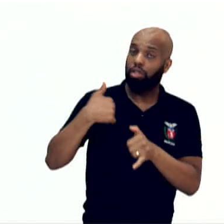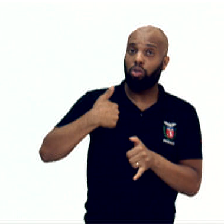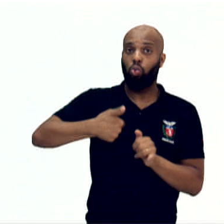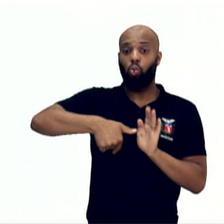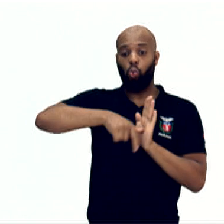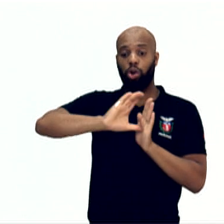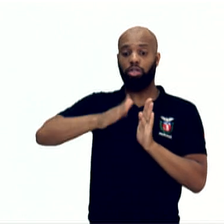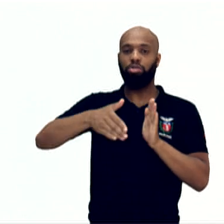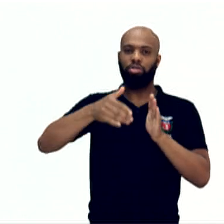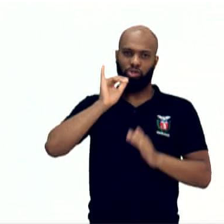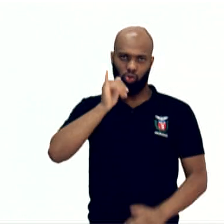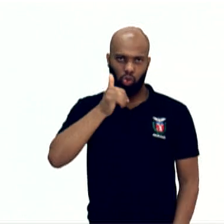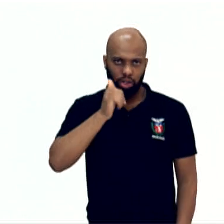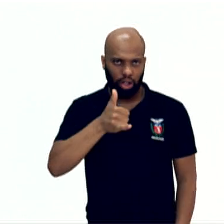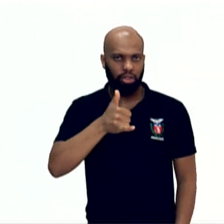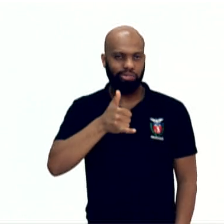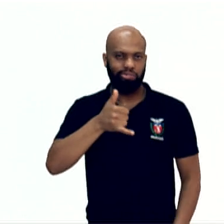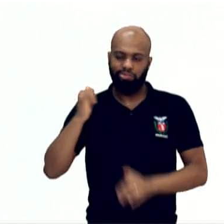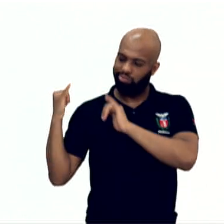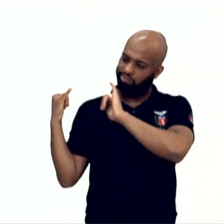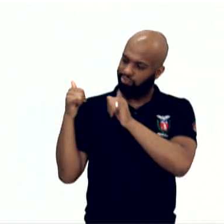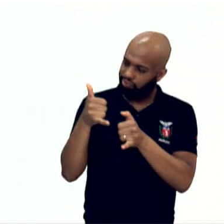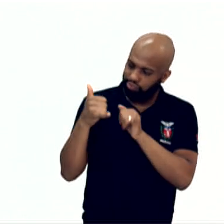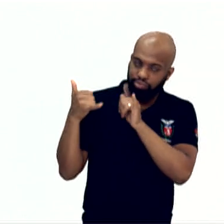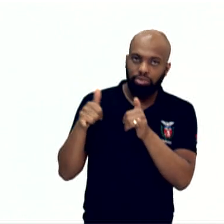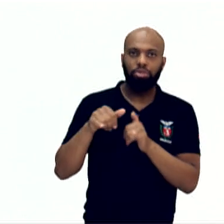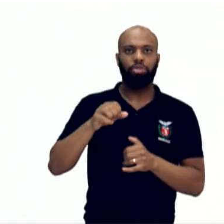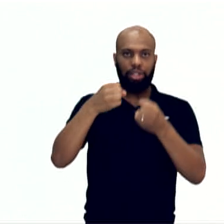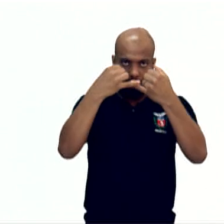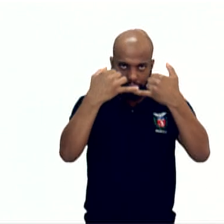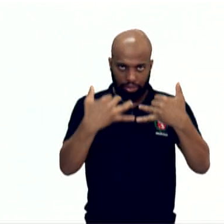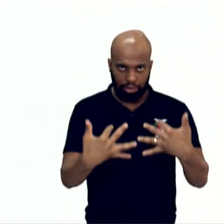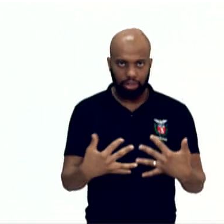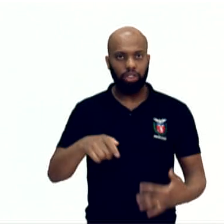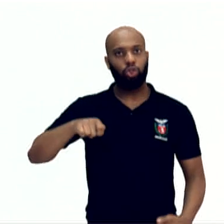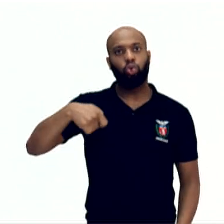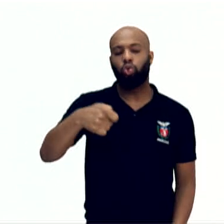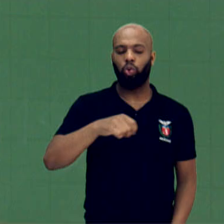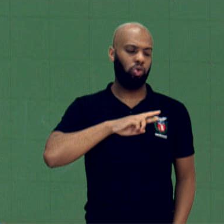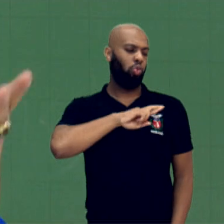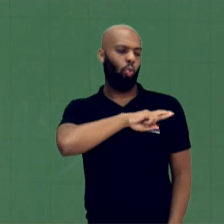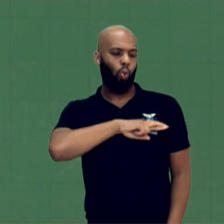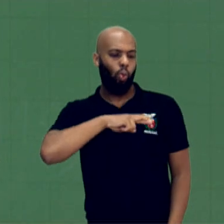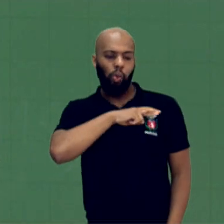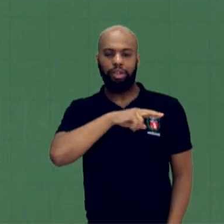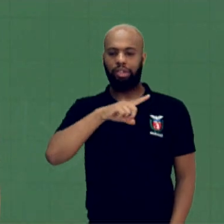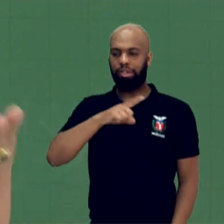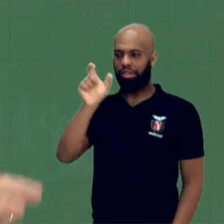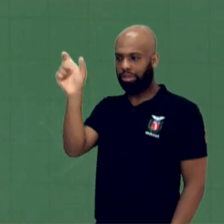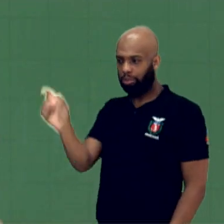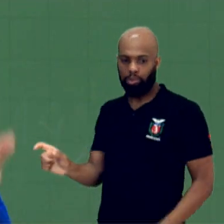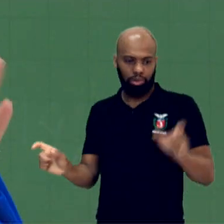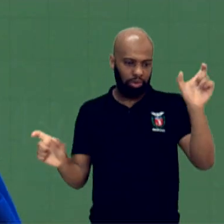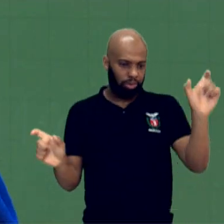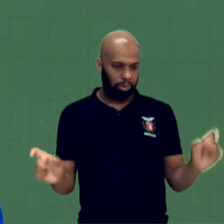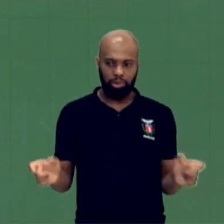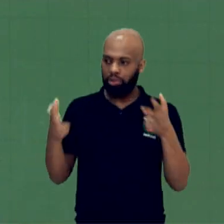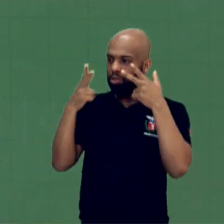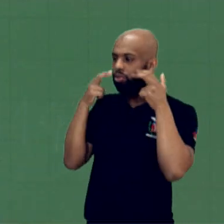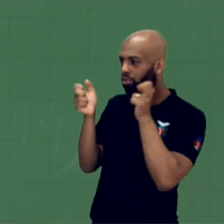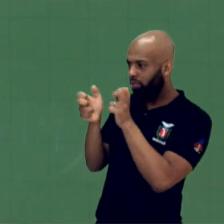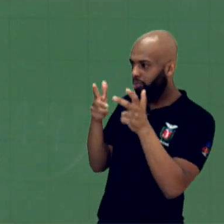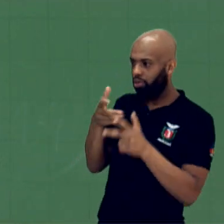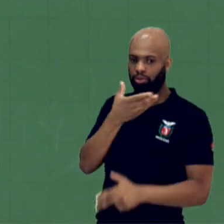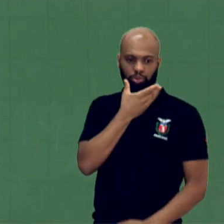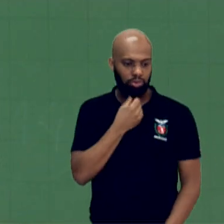vocês. Contei a lenda que falava sobre o romance, né, do índio e da Índia, que